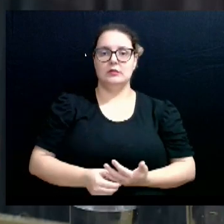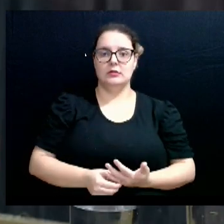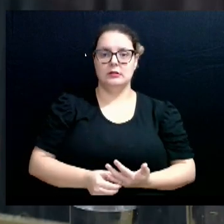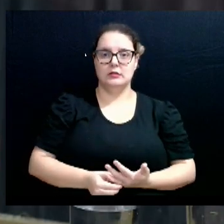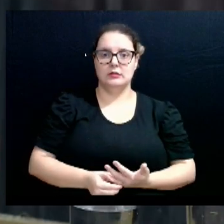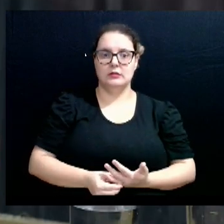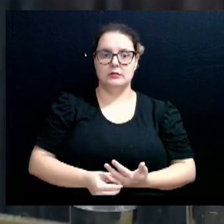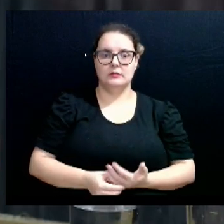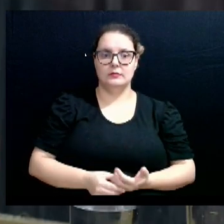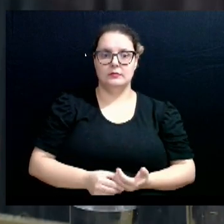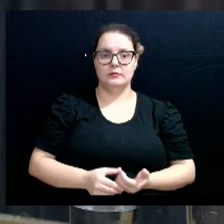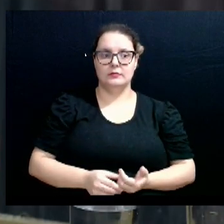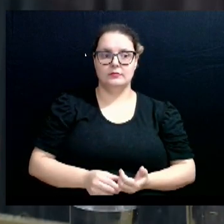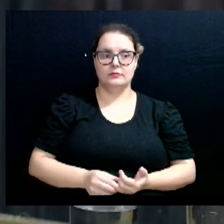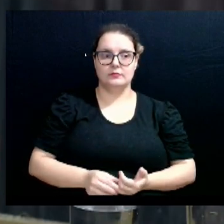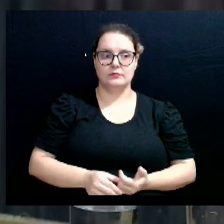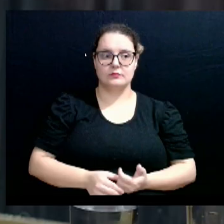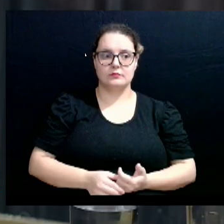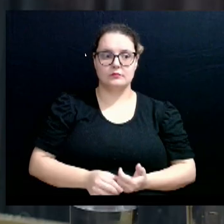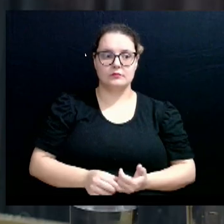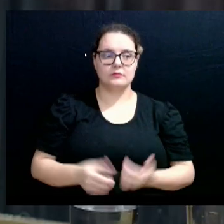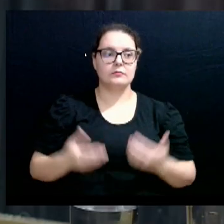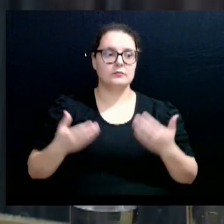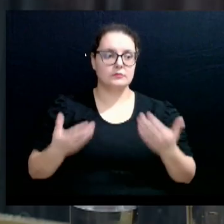em que ele então ele se torna